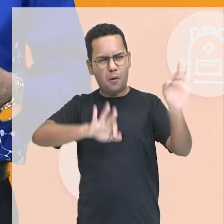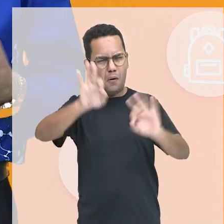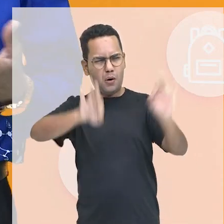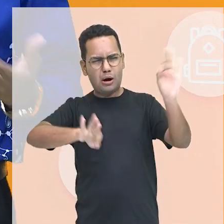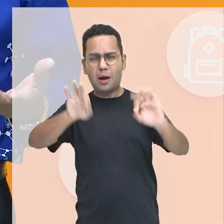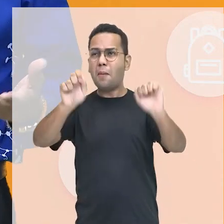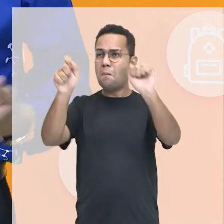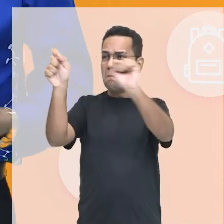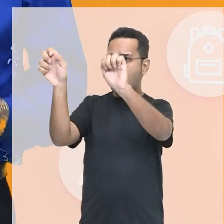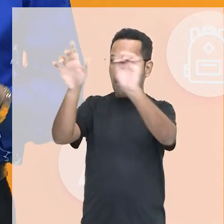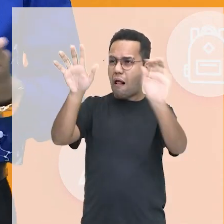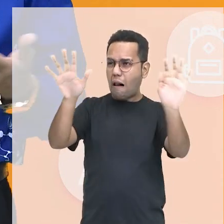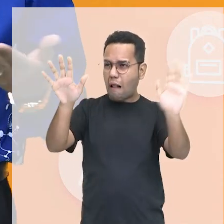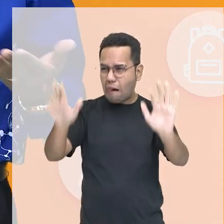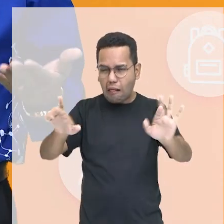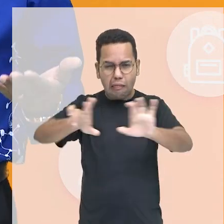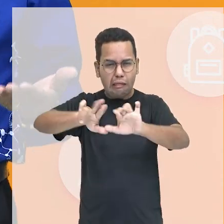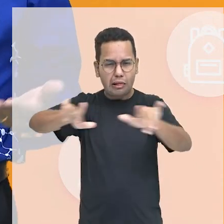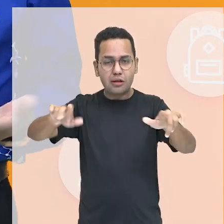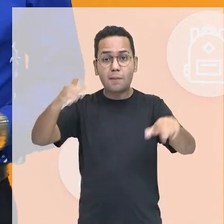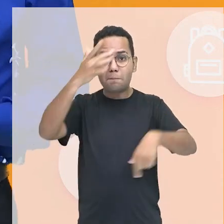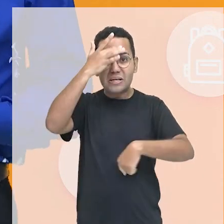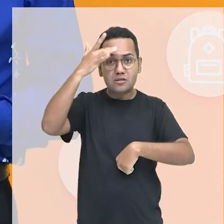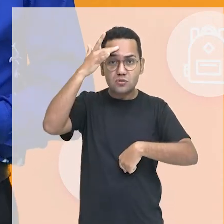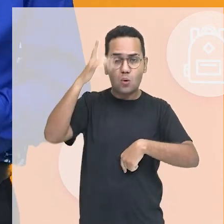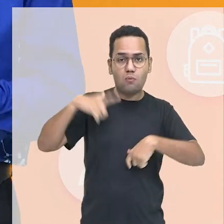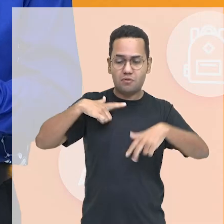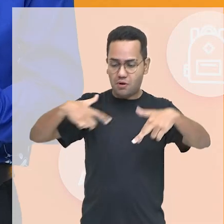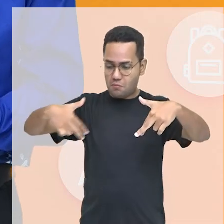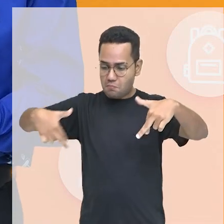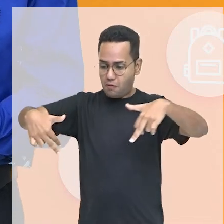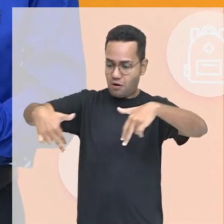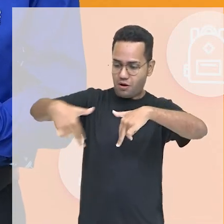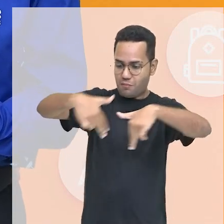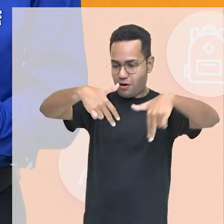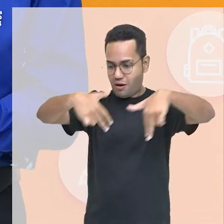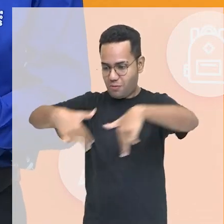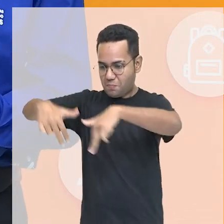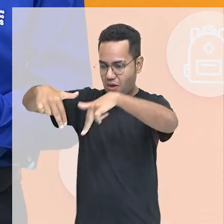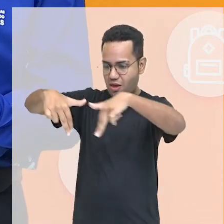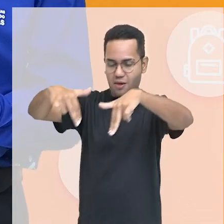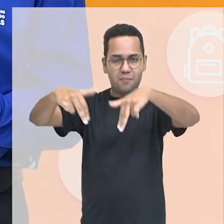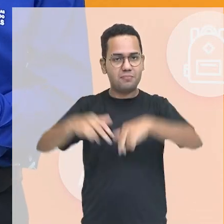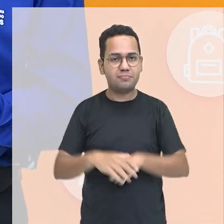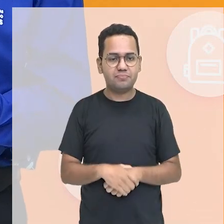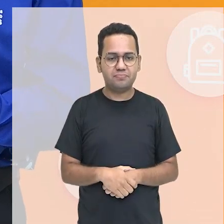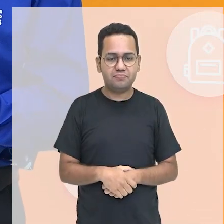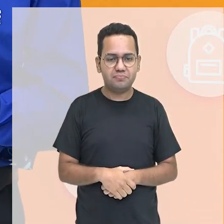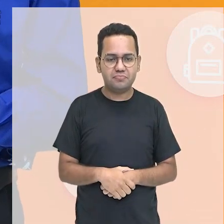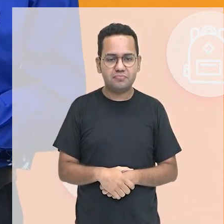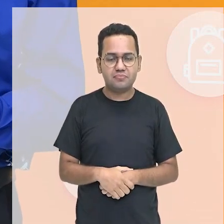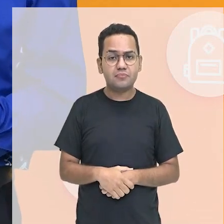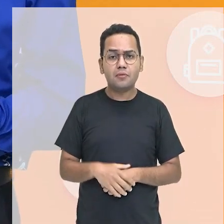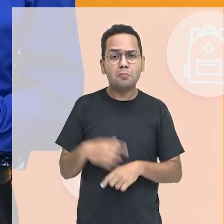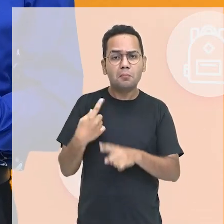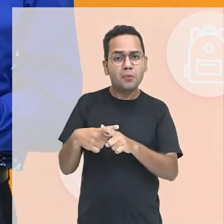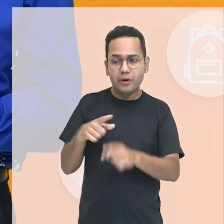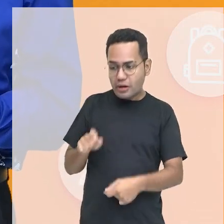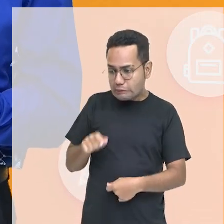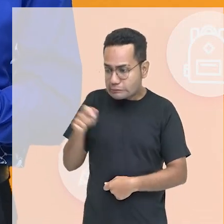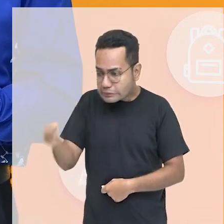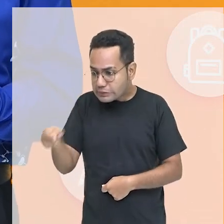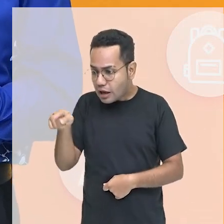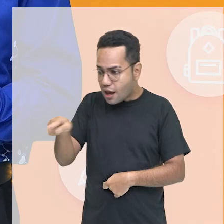faz-se o debut, apresenta-se à sociedade aquela moça que completou 15 anos de idade. É